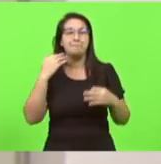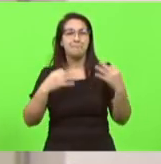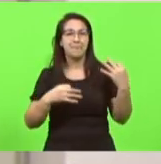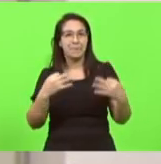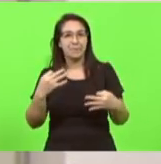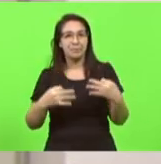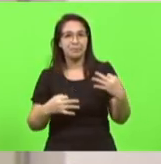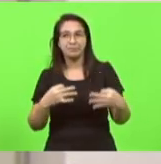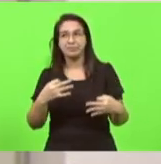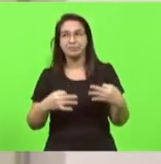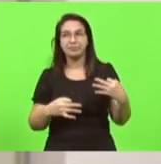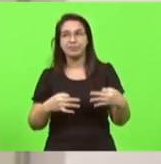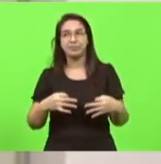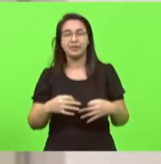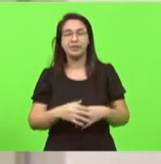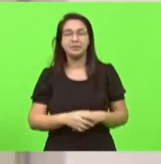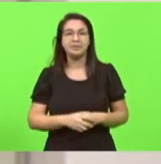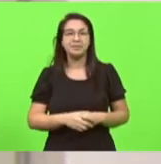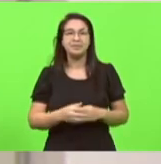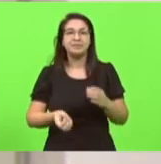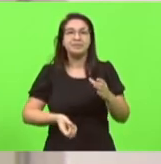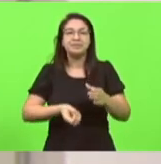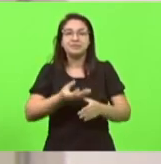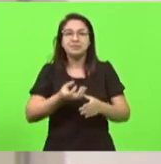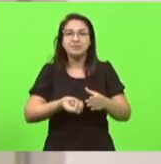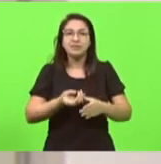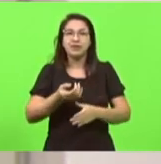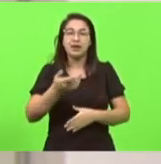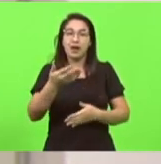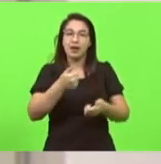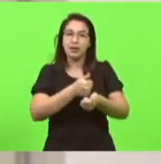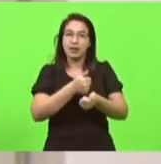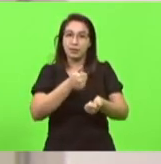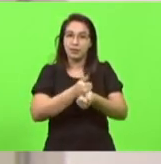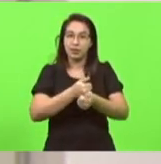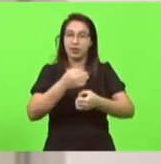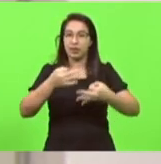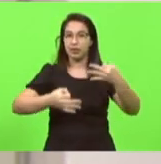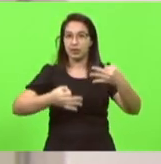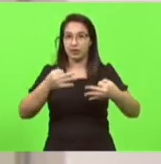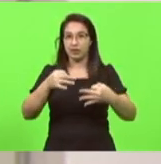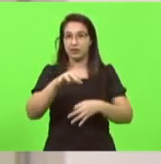temos criado, no Tribunal de Justiça de Santa Catarina,